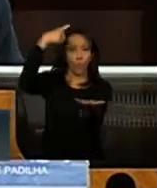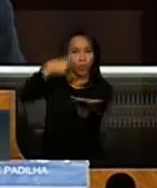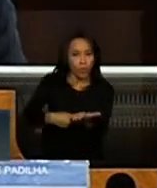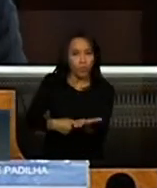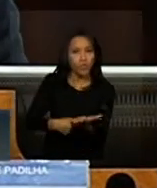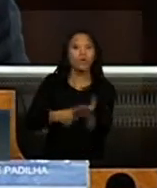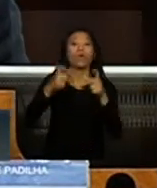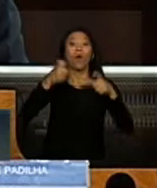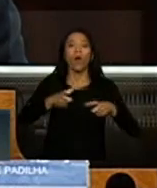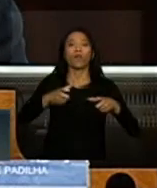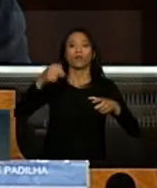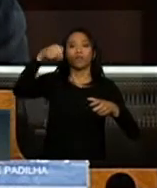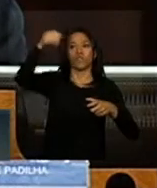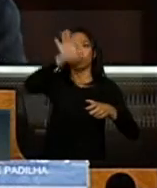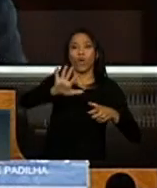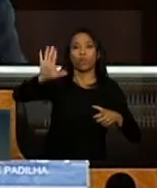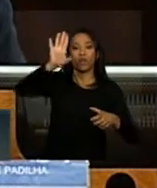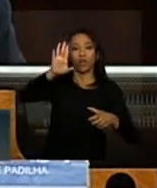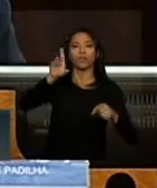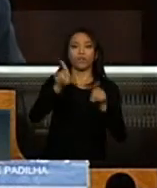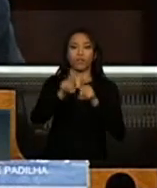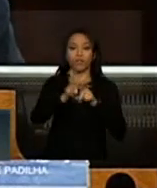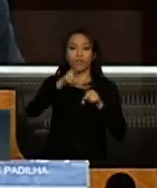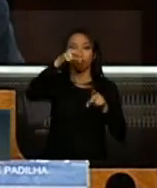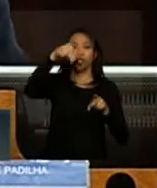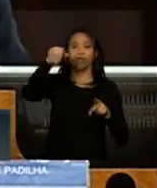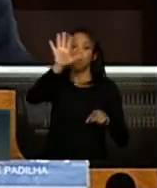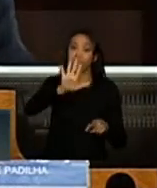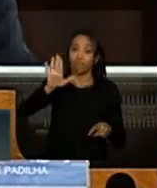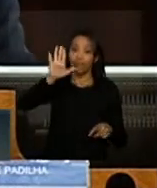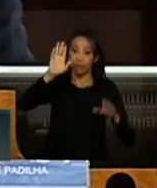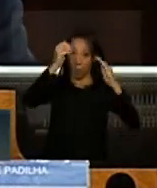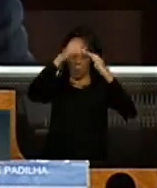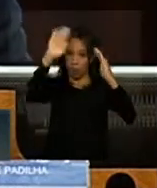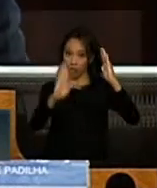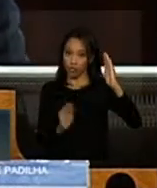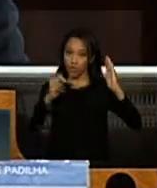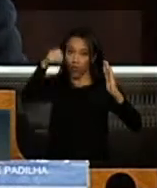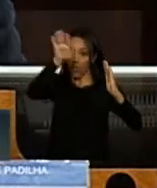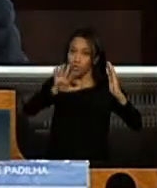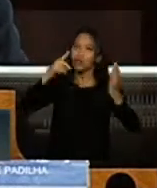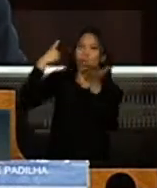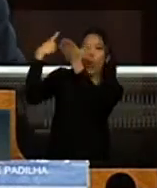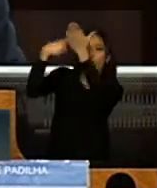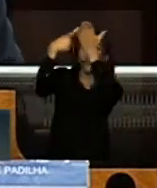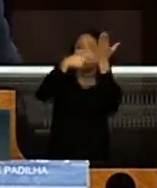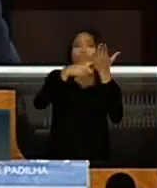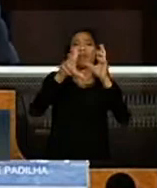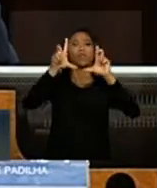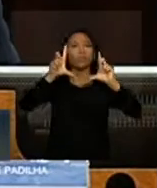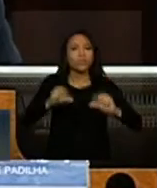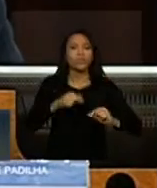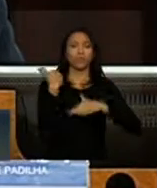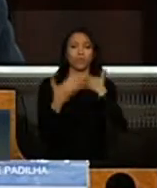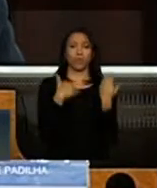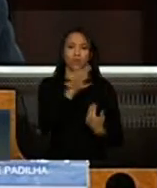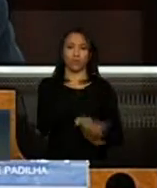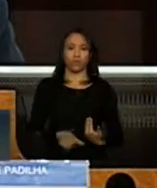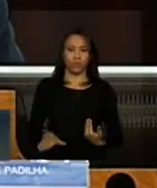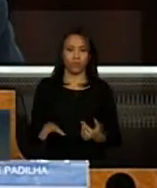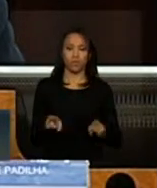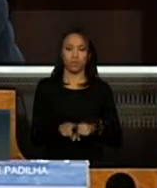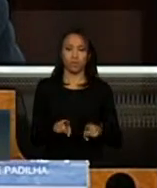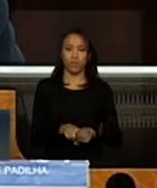Nordeste, sobretudo Nordeste, Amazônica também, mas sobretudo Nordeste, com os governadores, de redução da mortalidade infantil e da